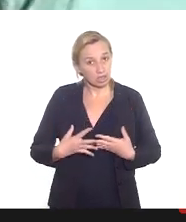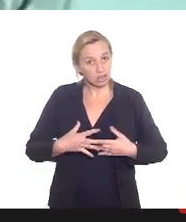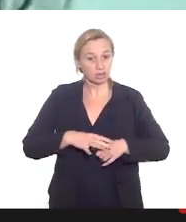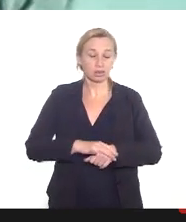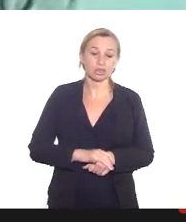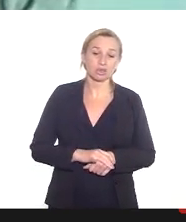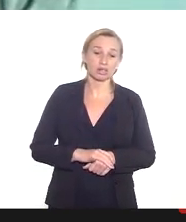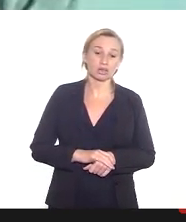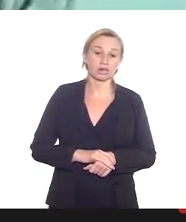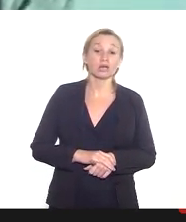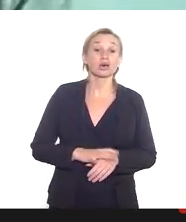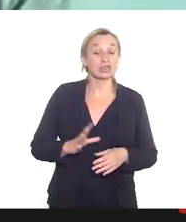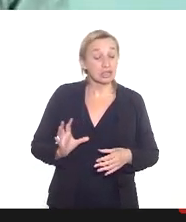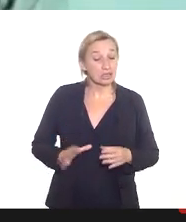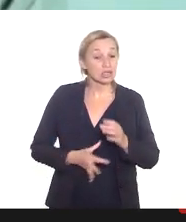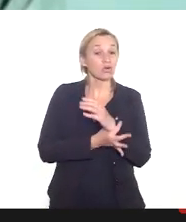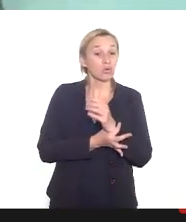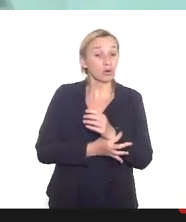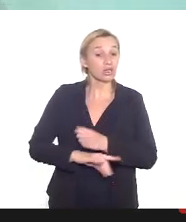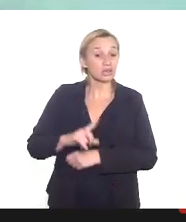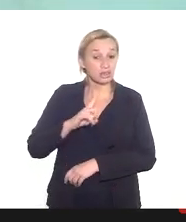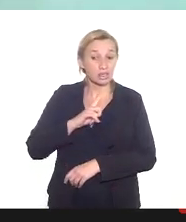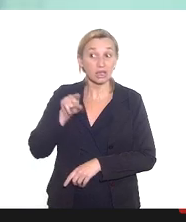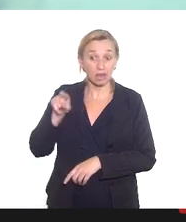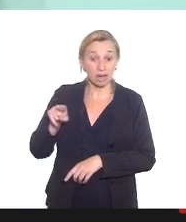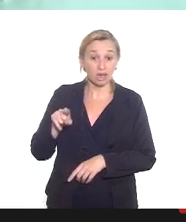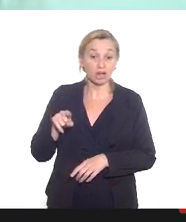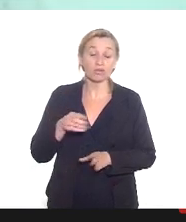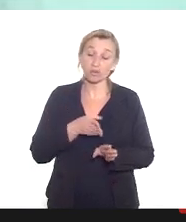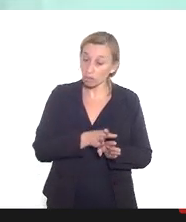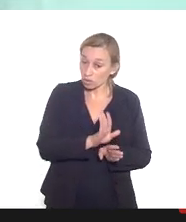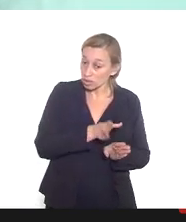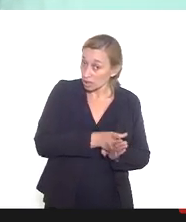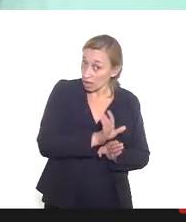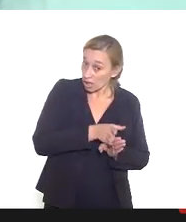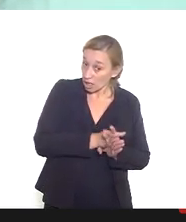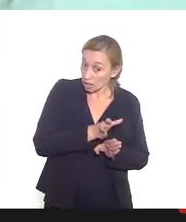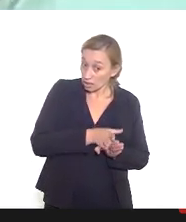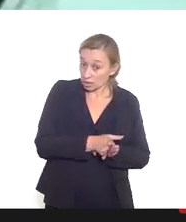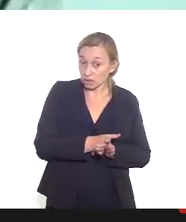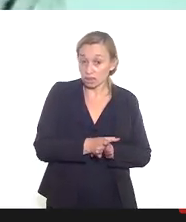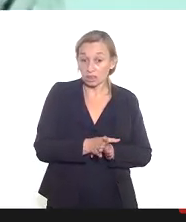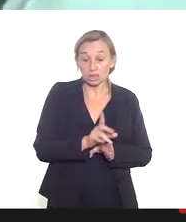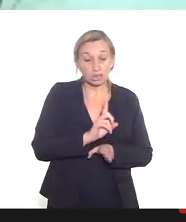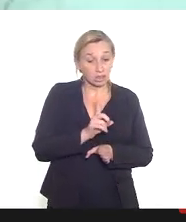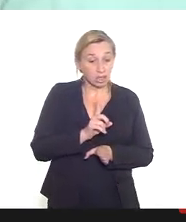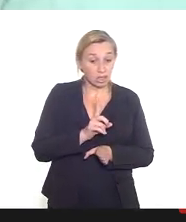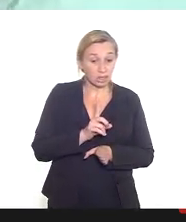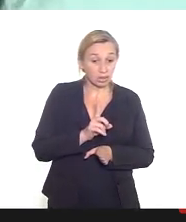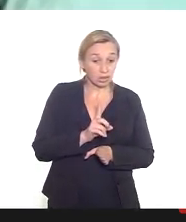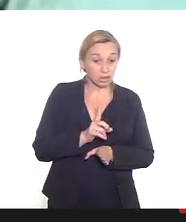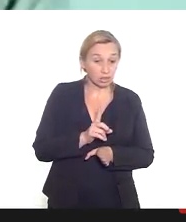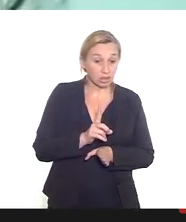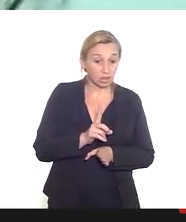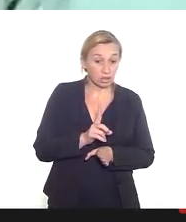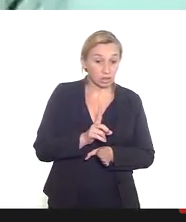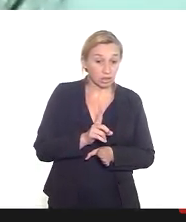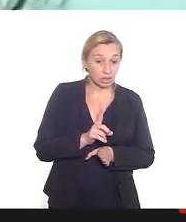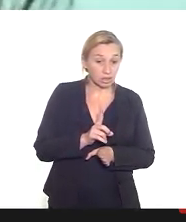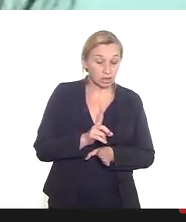que é para assegurá-los de que ela foi orientada quanto à não e a na